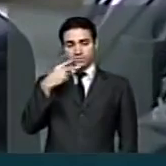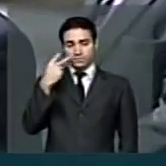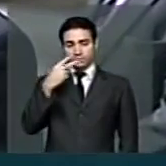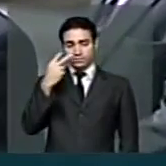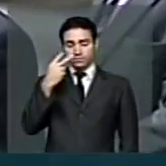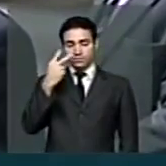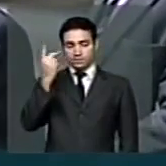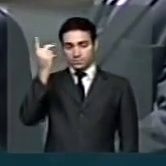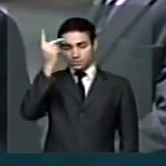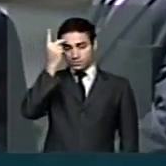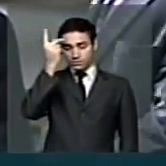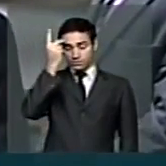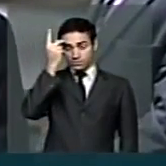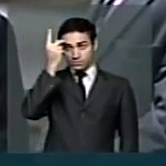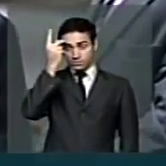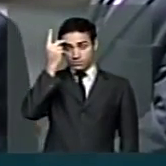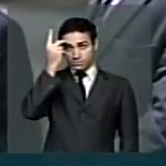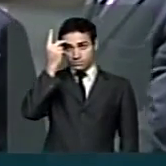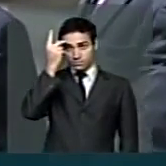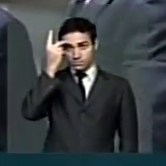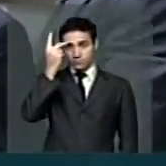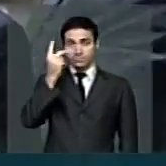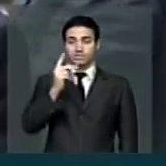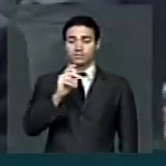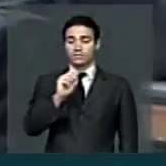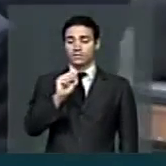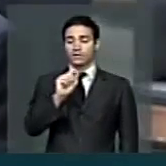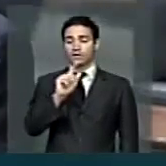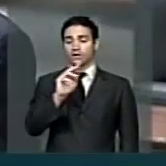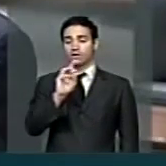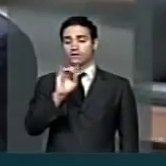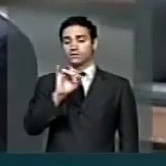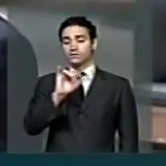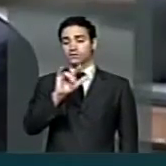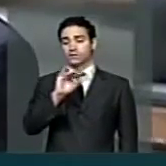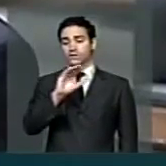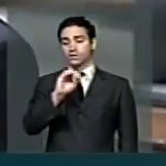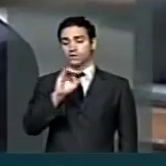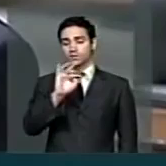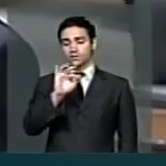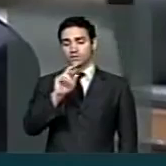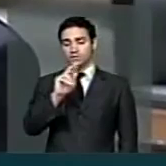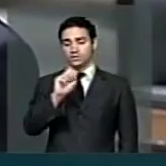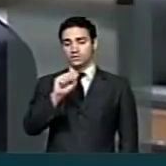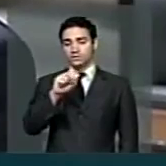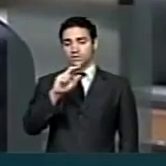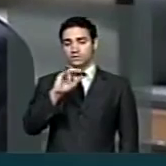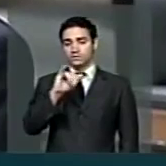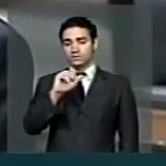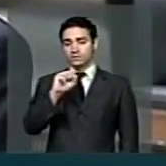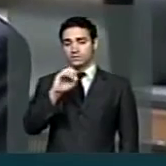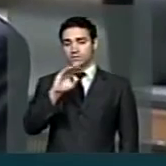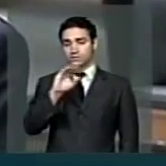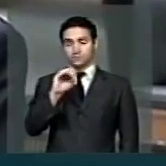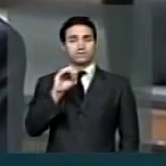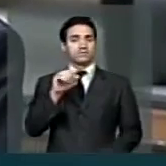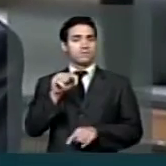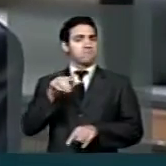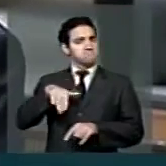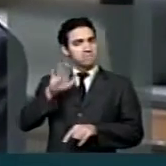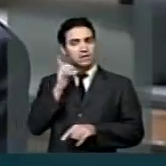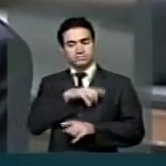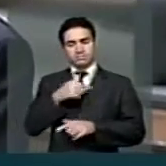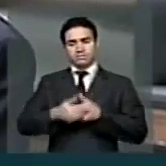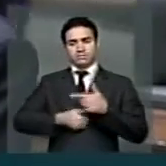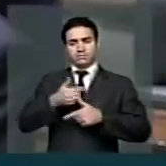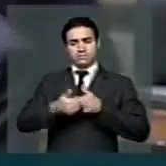capital paulista, o vereador Atílio Francisco, um dos mais dedicados e